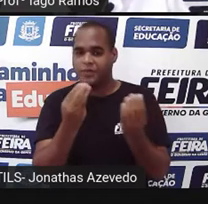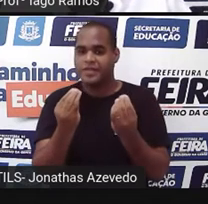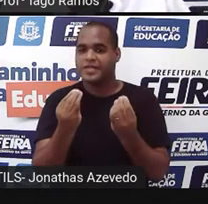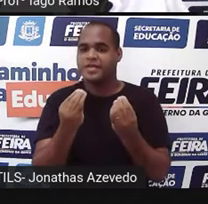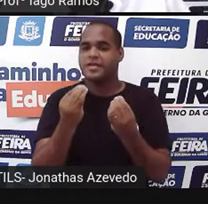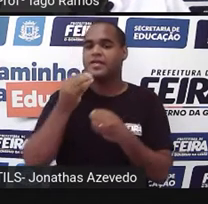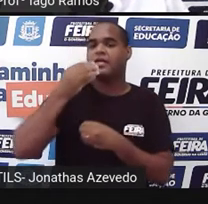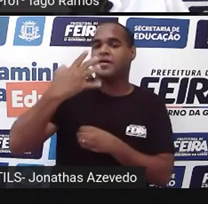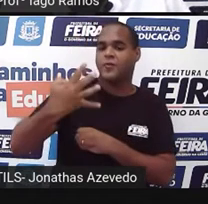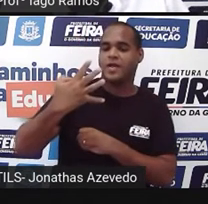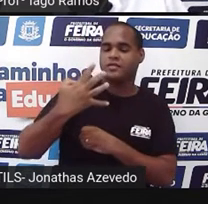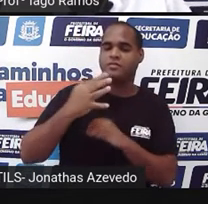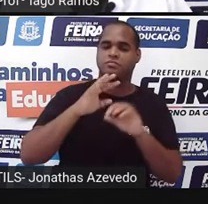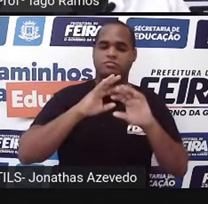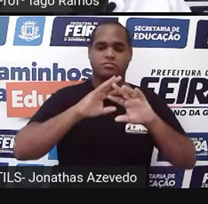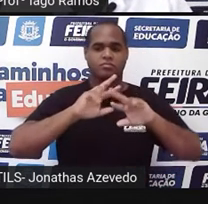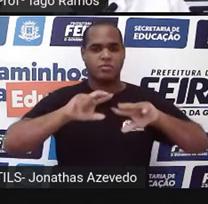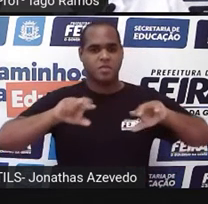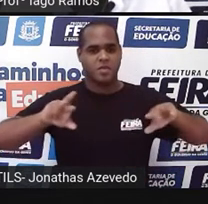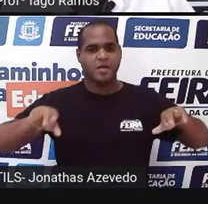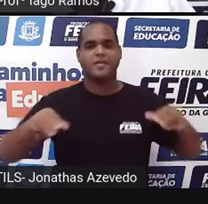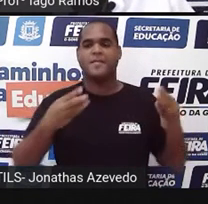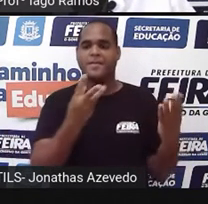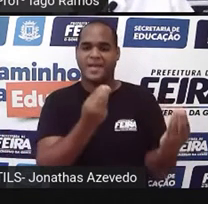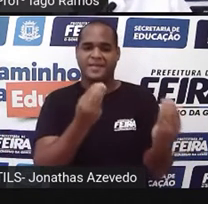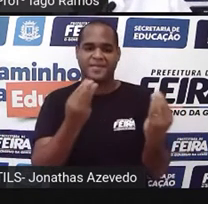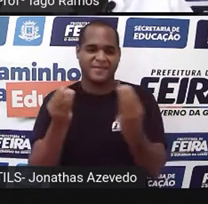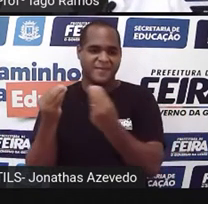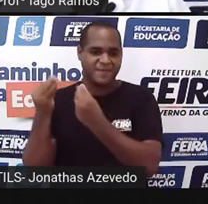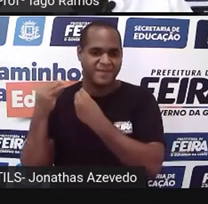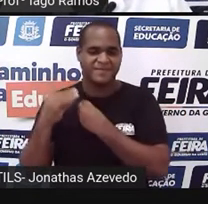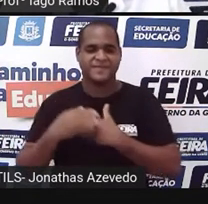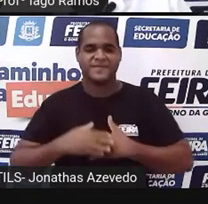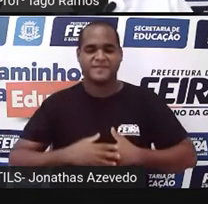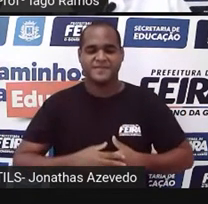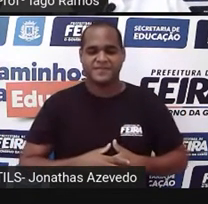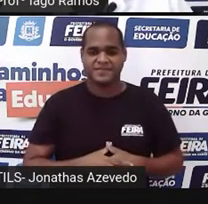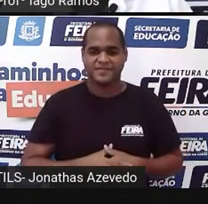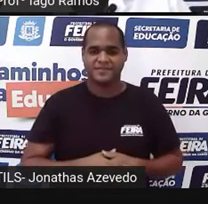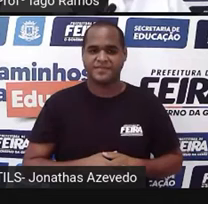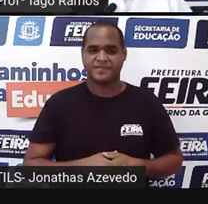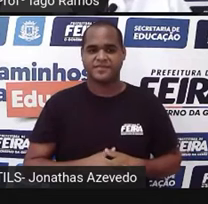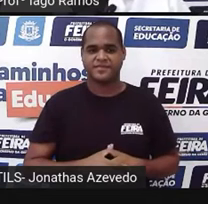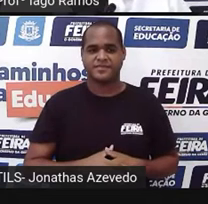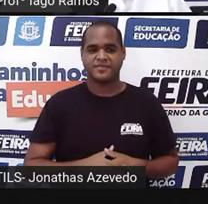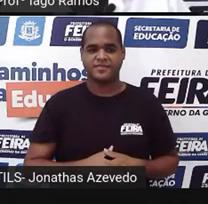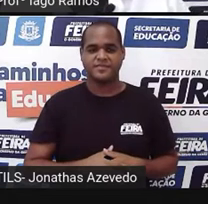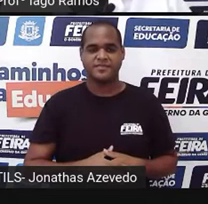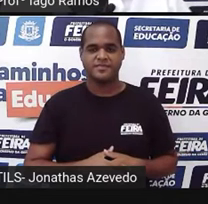três em amarelo para a maioria quatro em verde para bastante